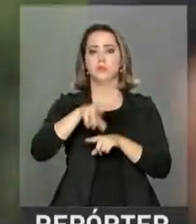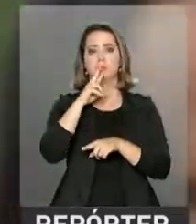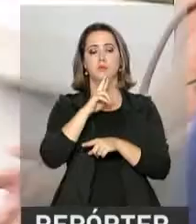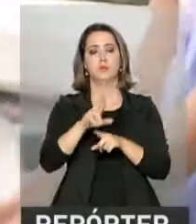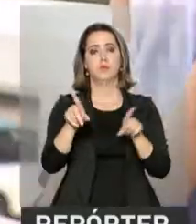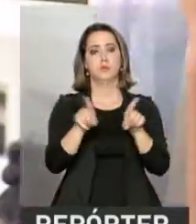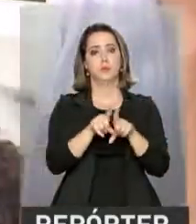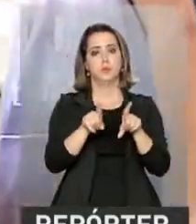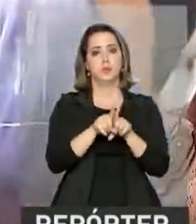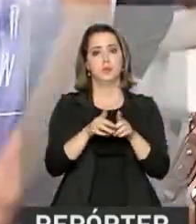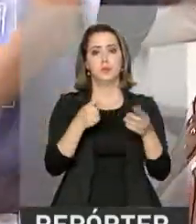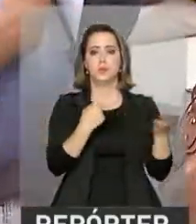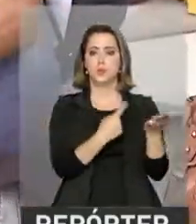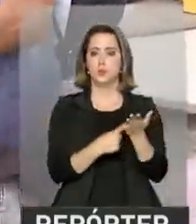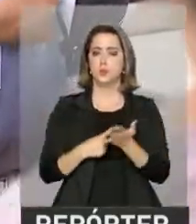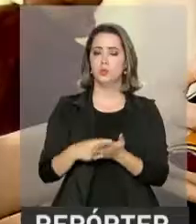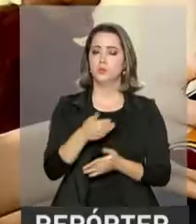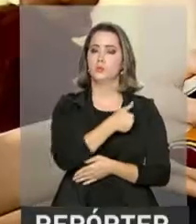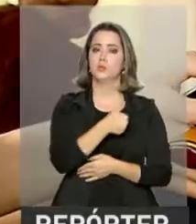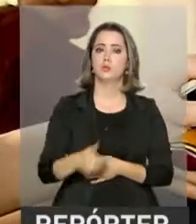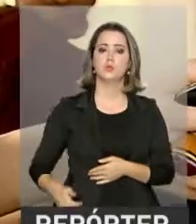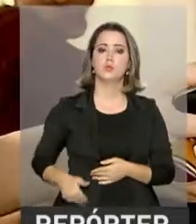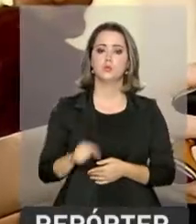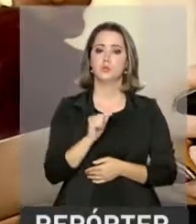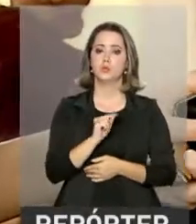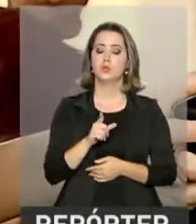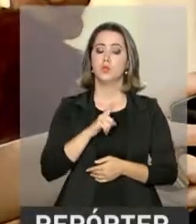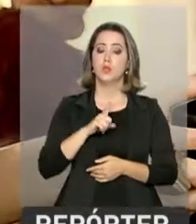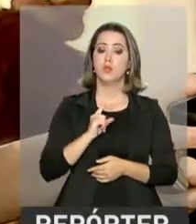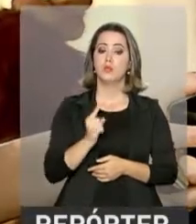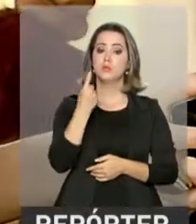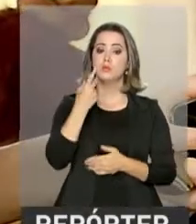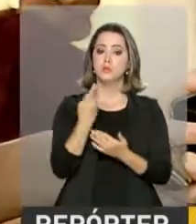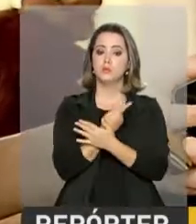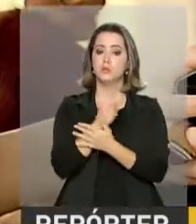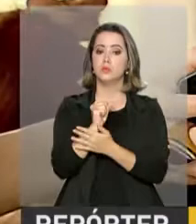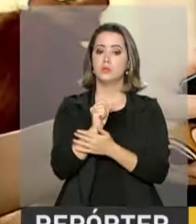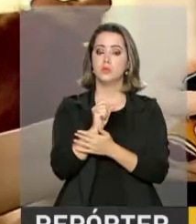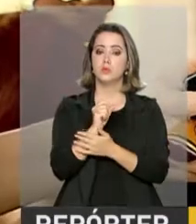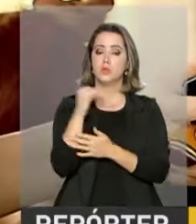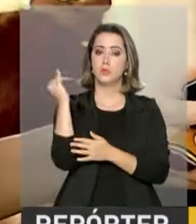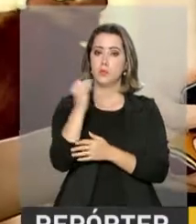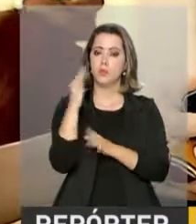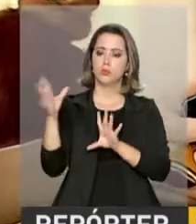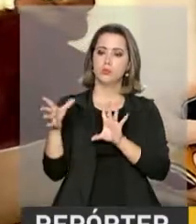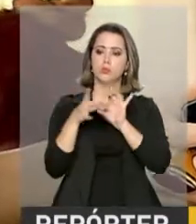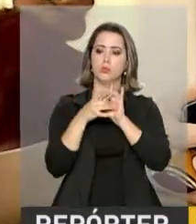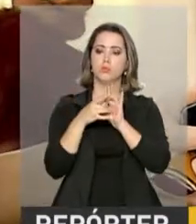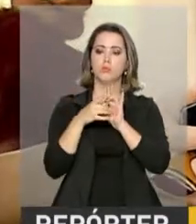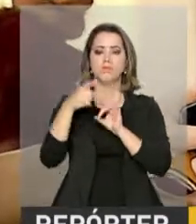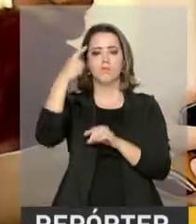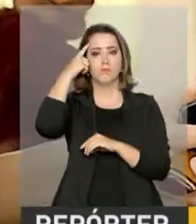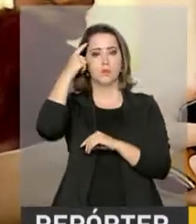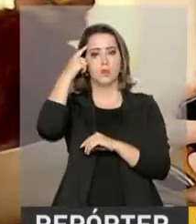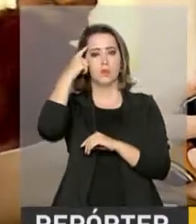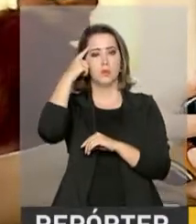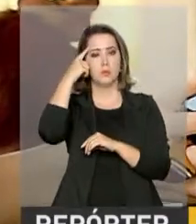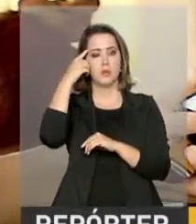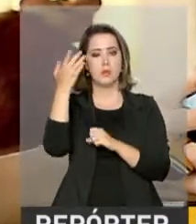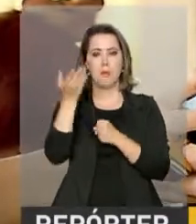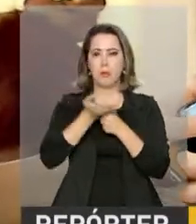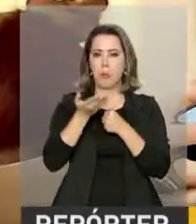também de acordo com o governo toda uma coisa importante uma simbiose entre o pensamento medo do